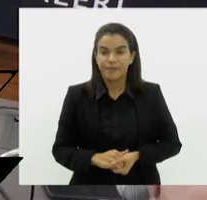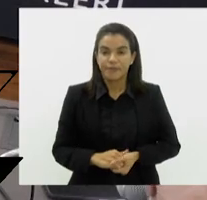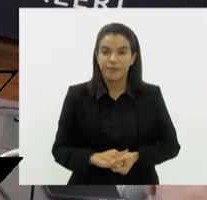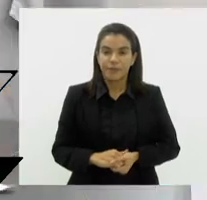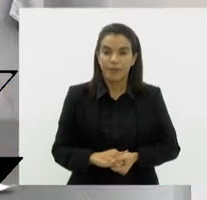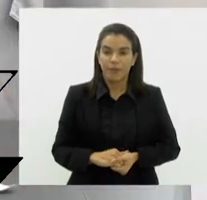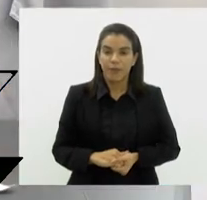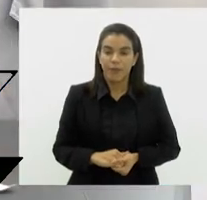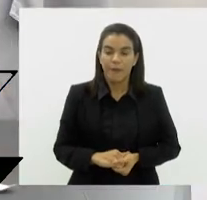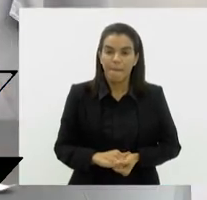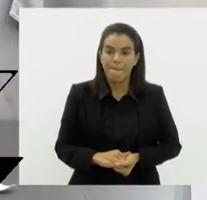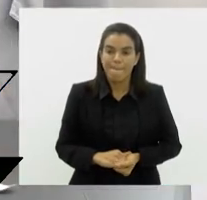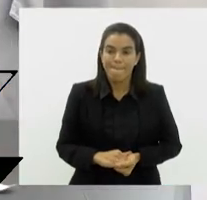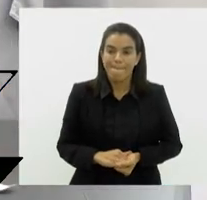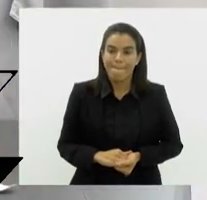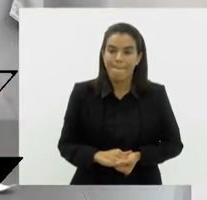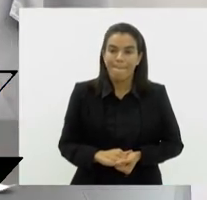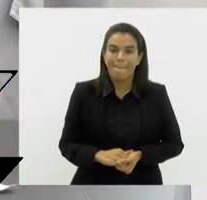Então,